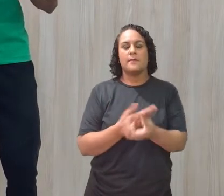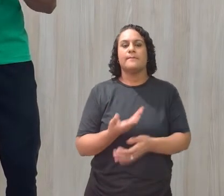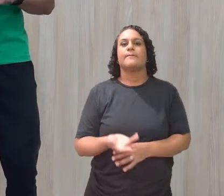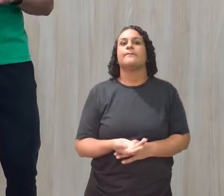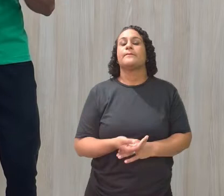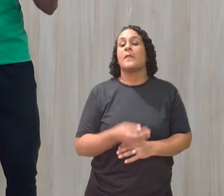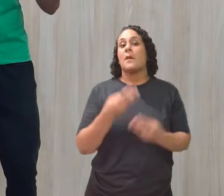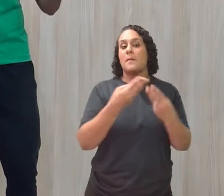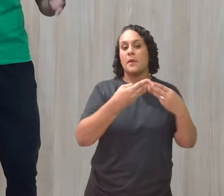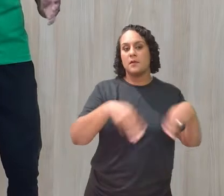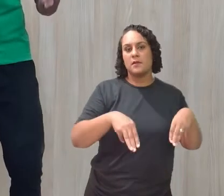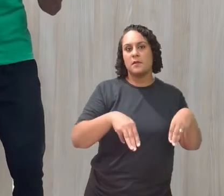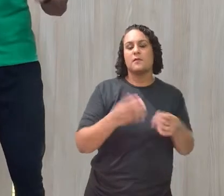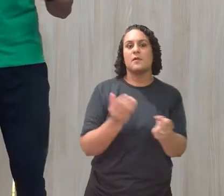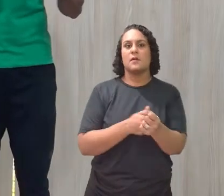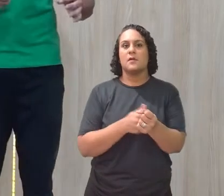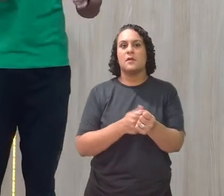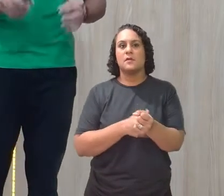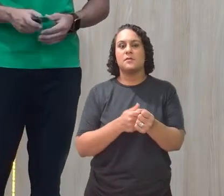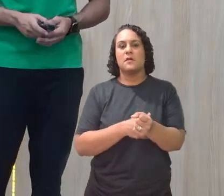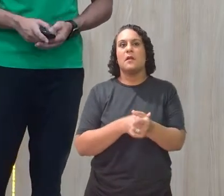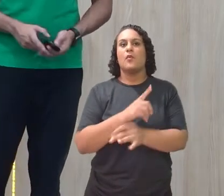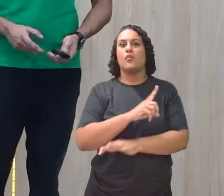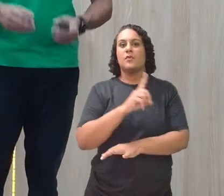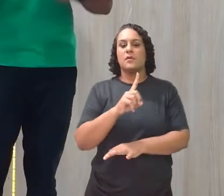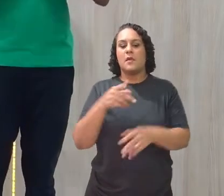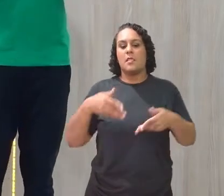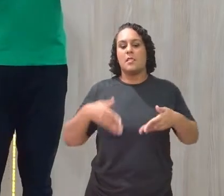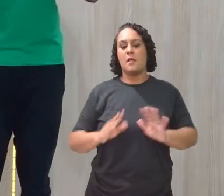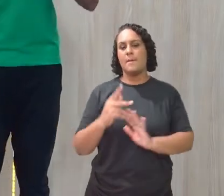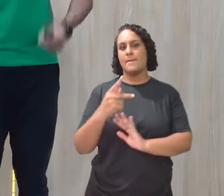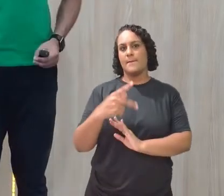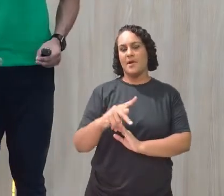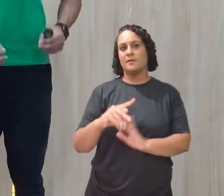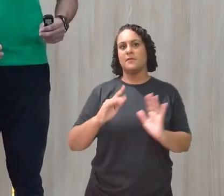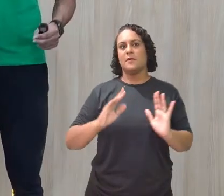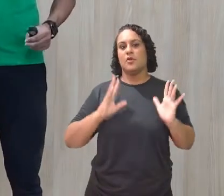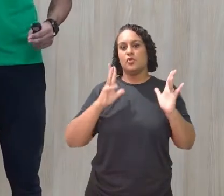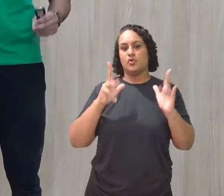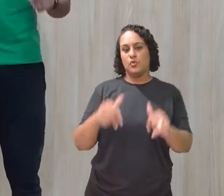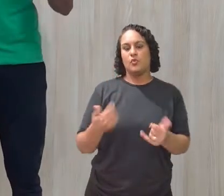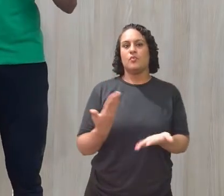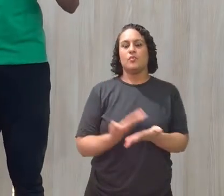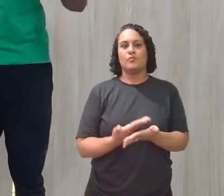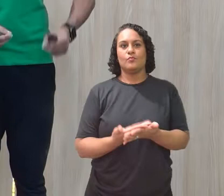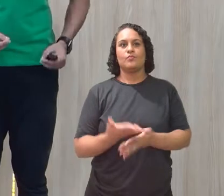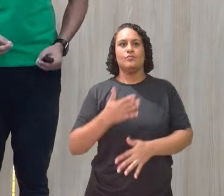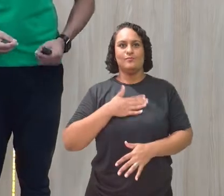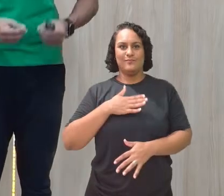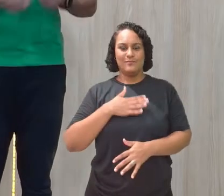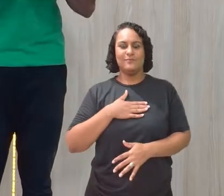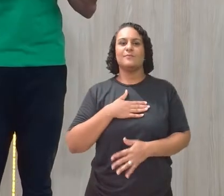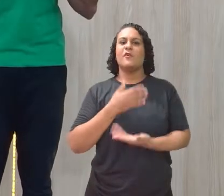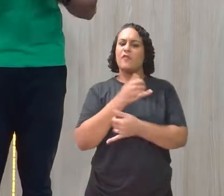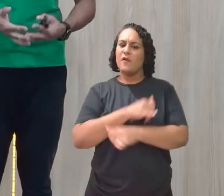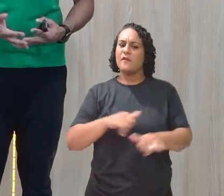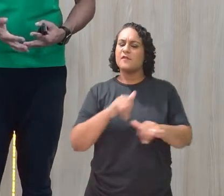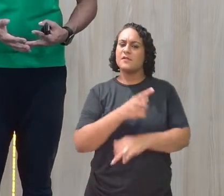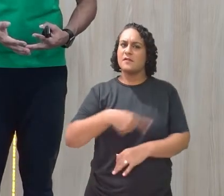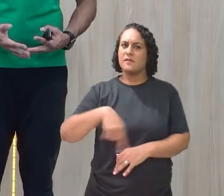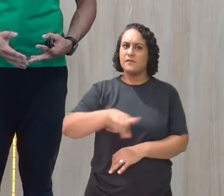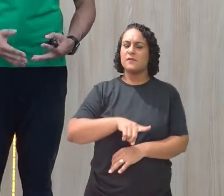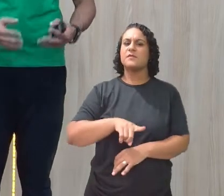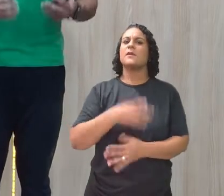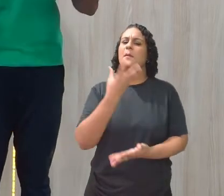são os 8 dígitos do dia do seu nascimento. Então, todas as minhas aulas eu vou lembrar você de baixar o